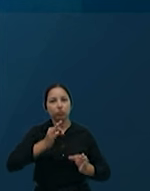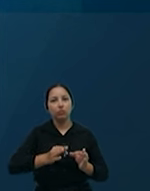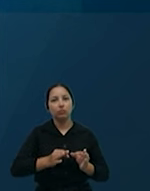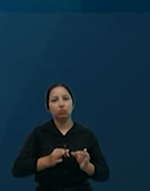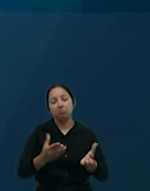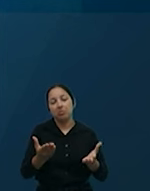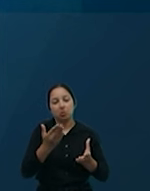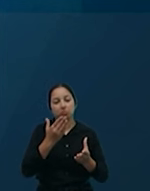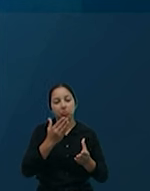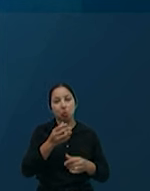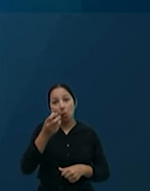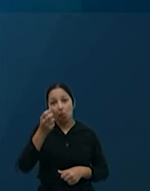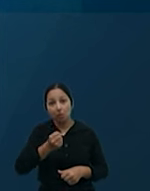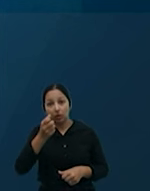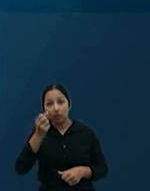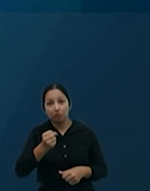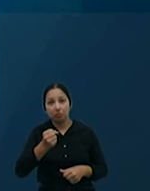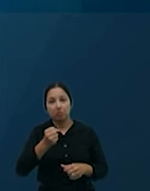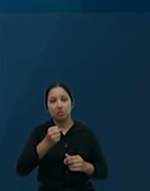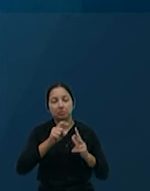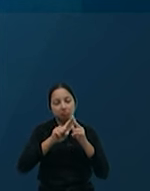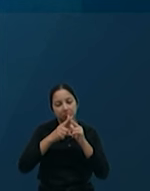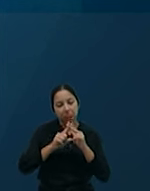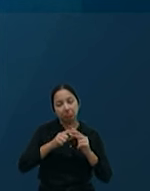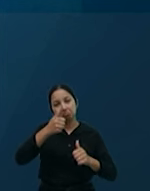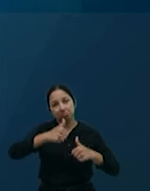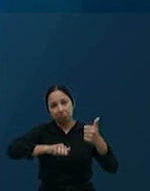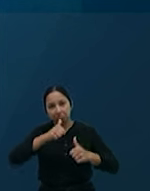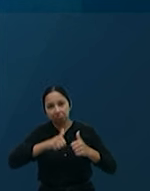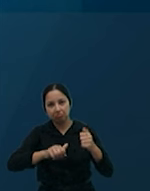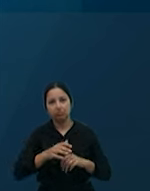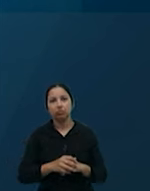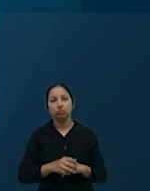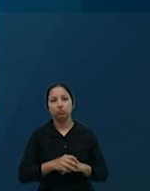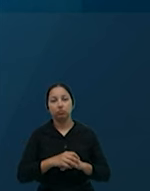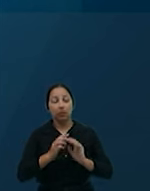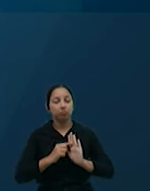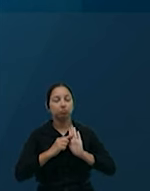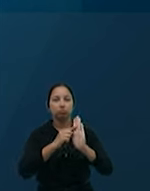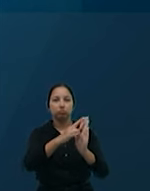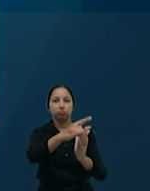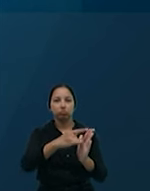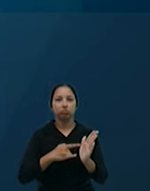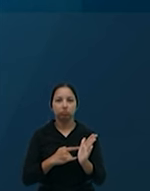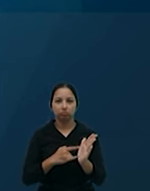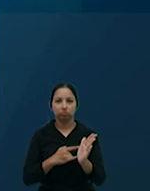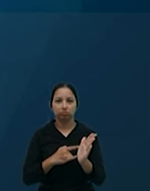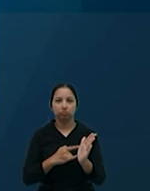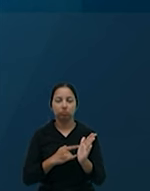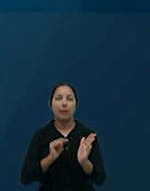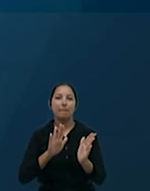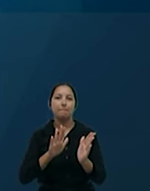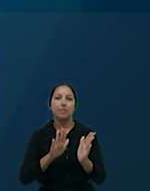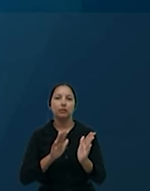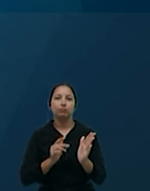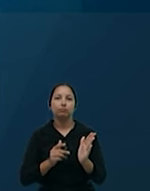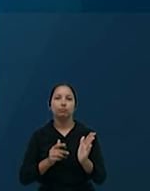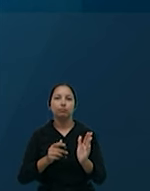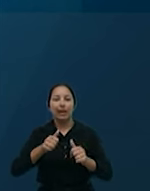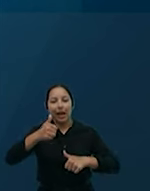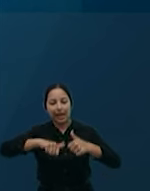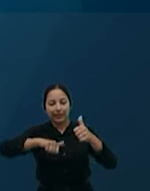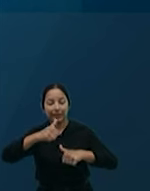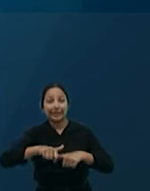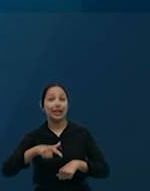benefício, apresentando documentos na via judicial que não foram oportunizadas à análise prévia do INSS. Ou